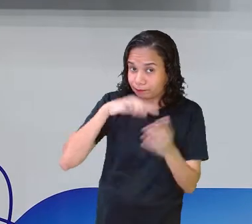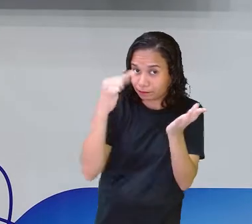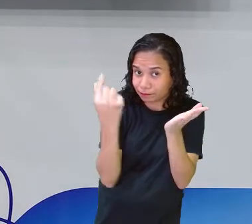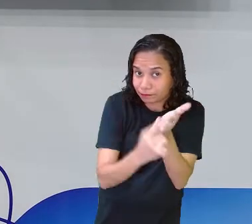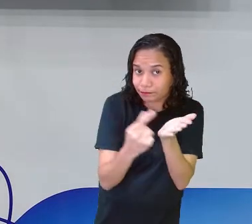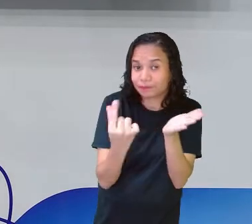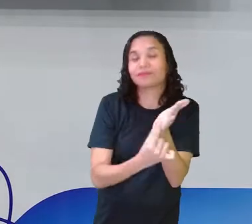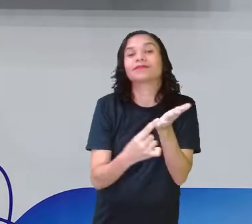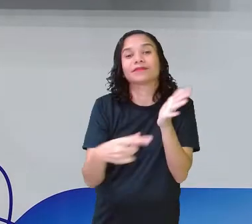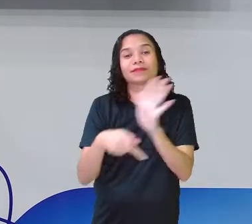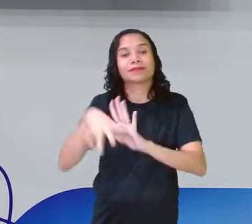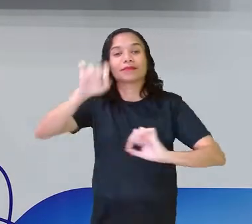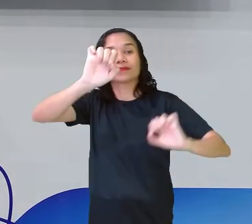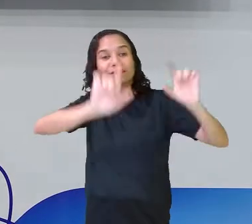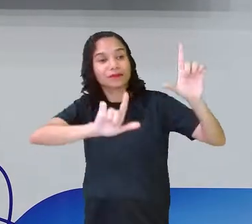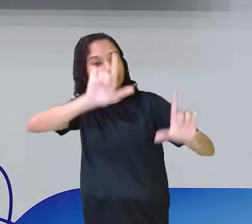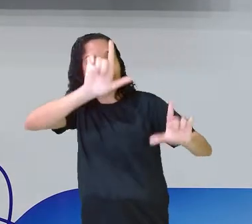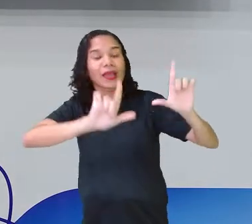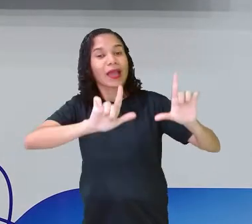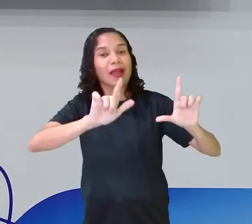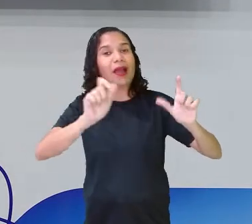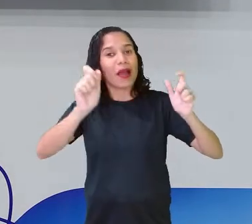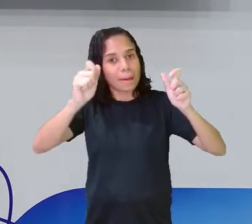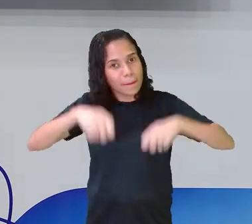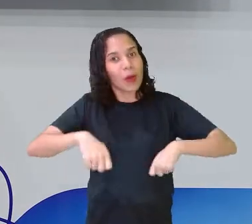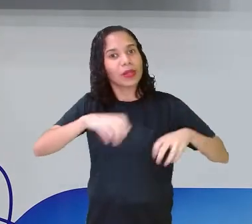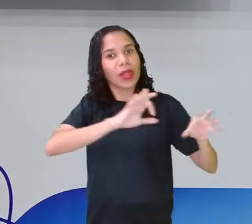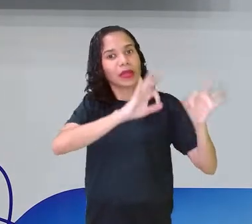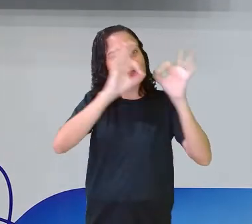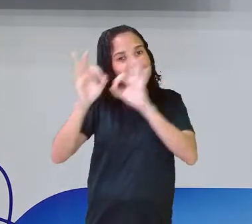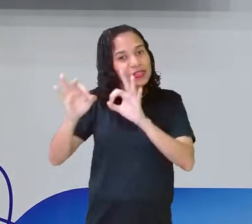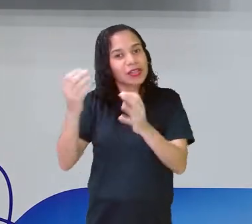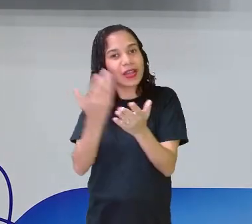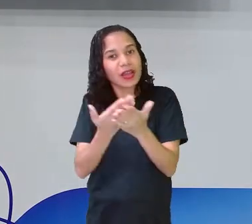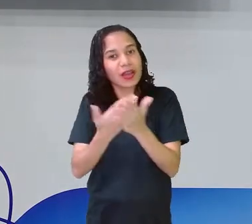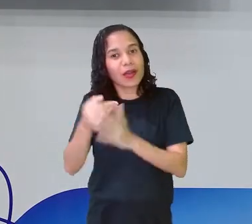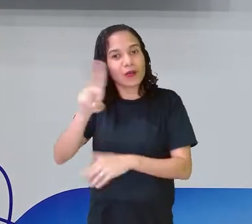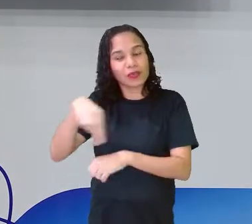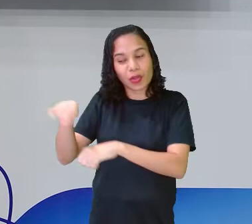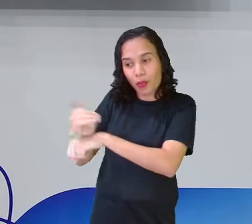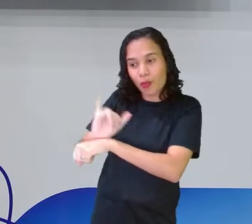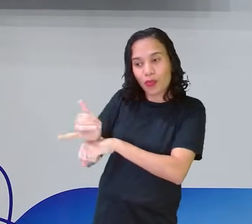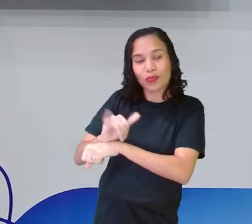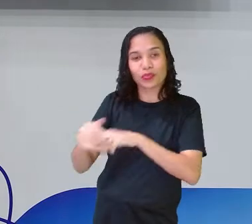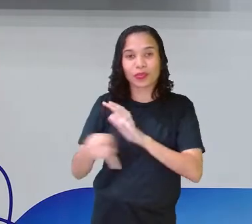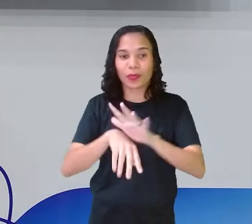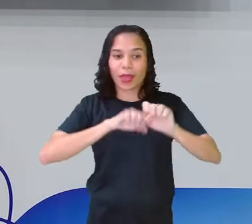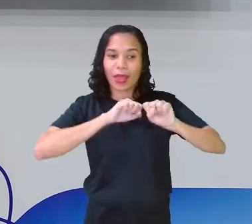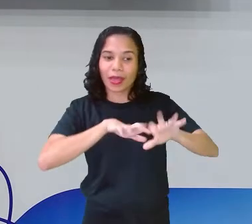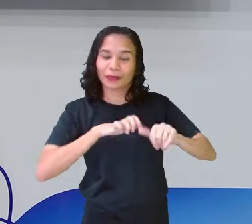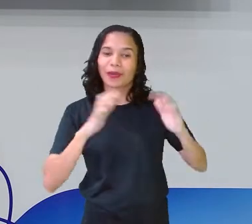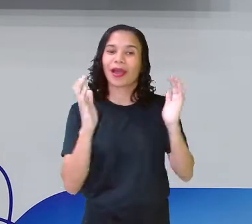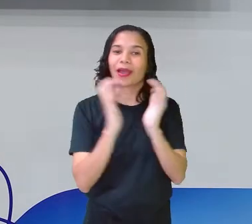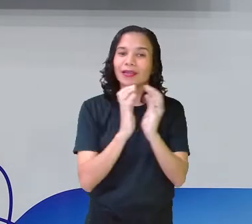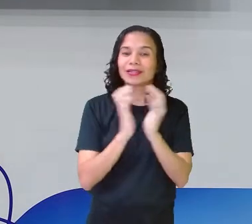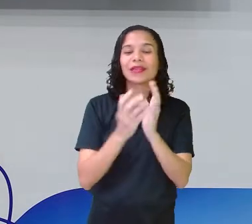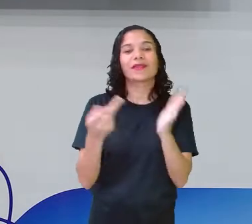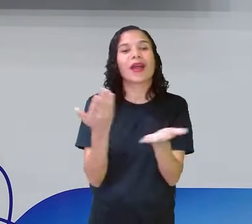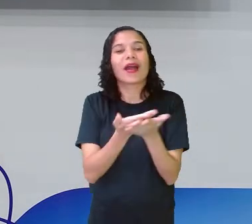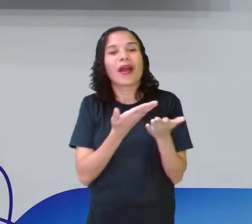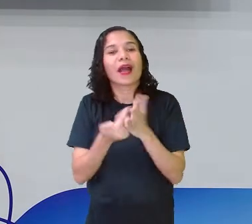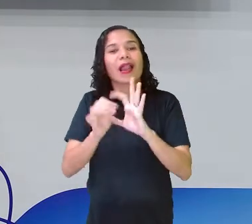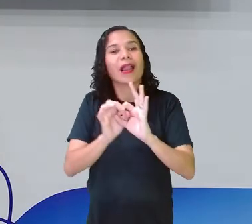aplicativo da TV, você também pode acompanhar as aulas pelo YouTube, canal Educa Recife. As aulas